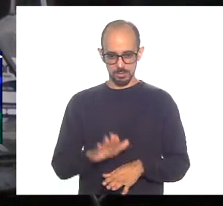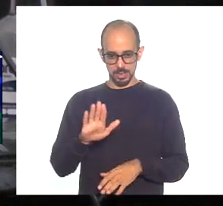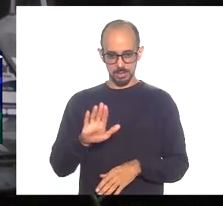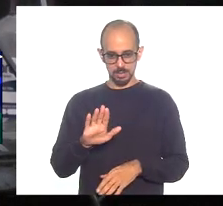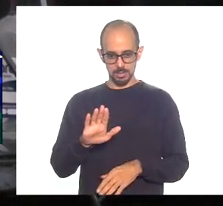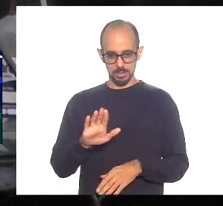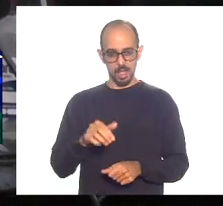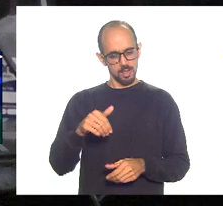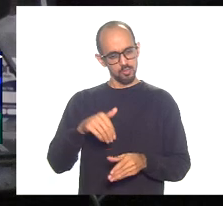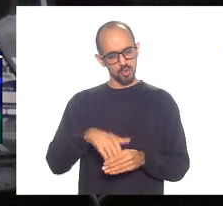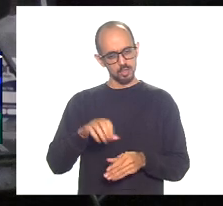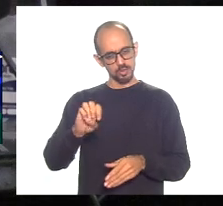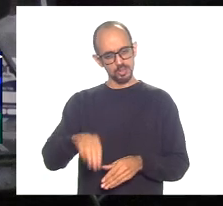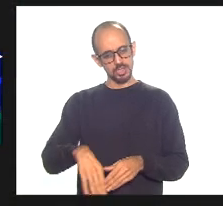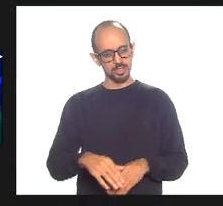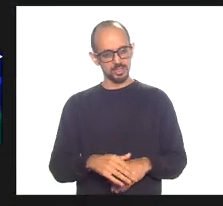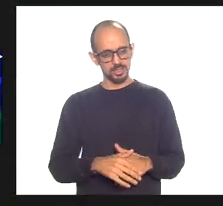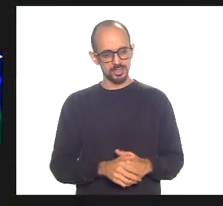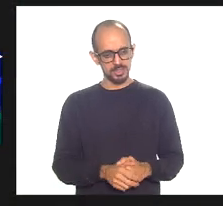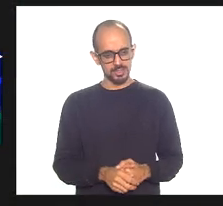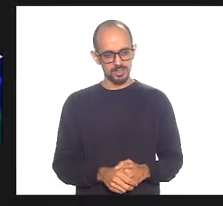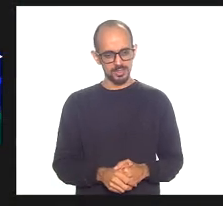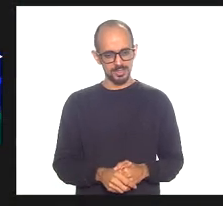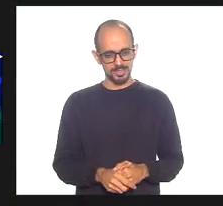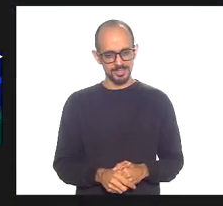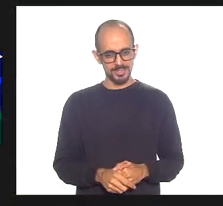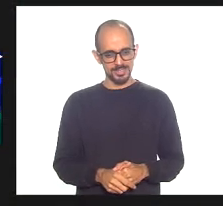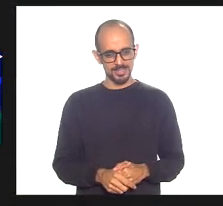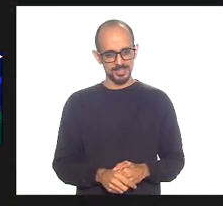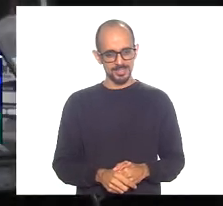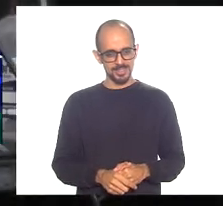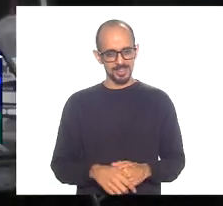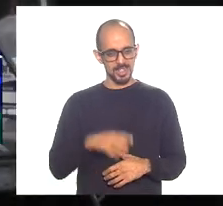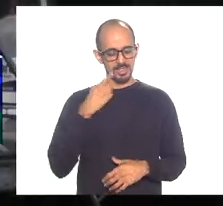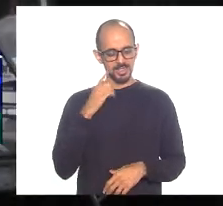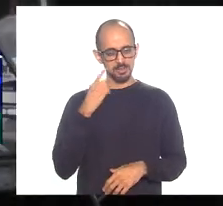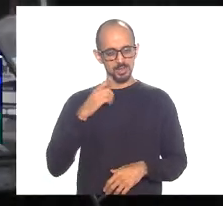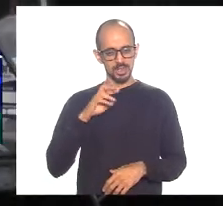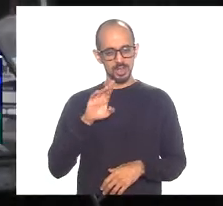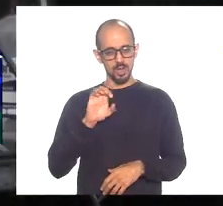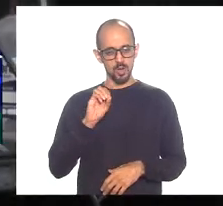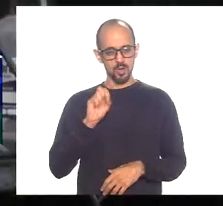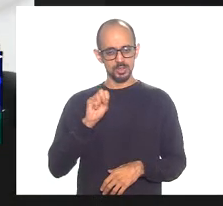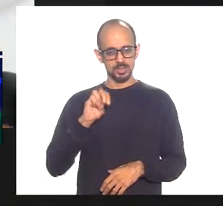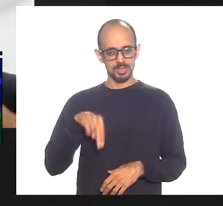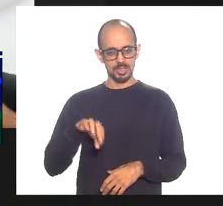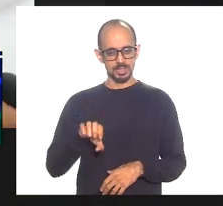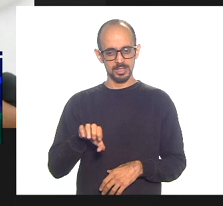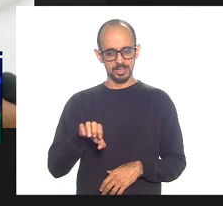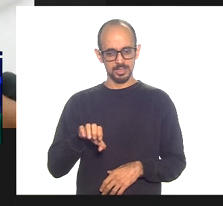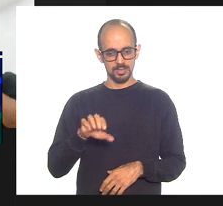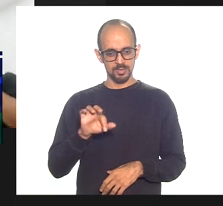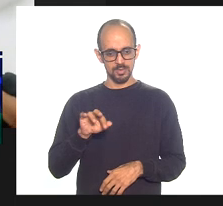Eu voto sim presidente a deputada Rosane Félix pô